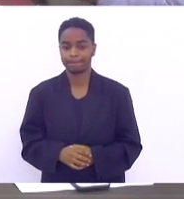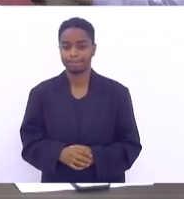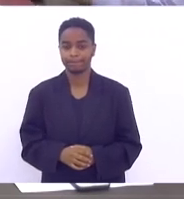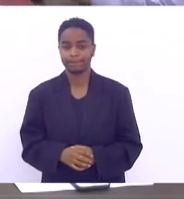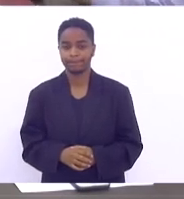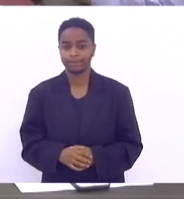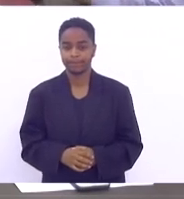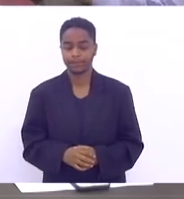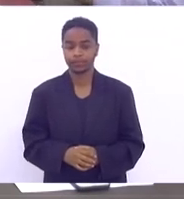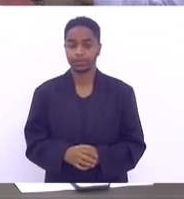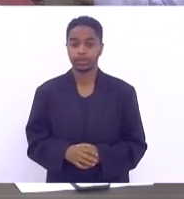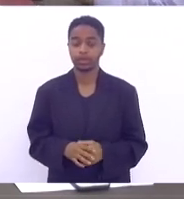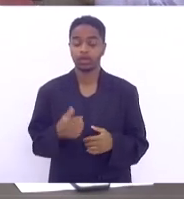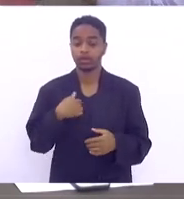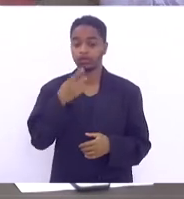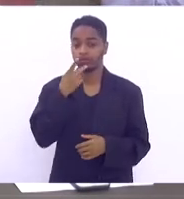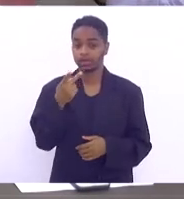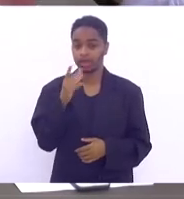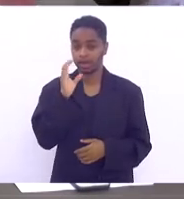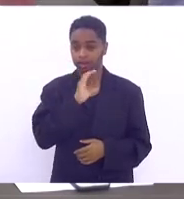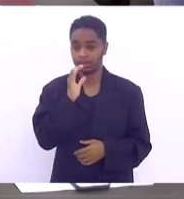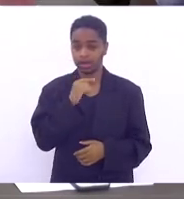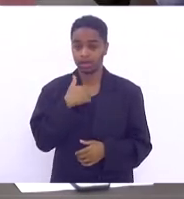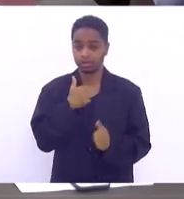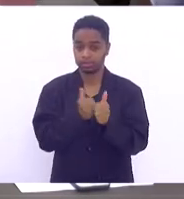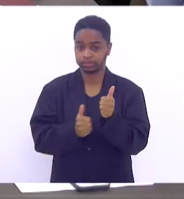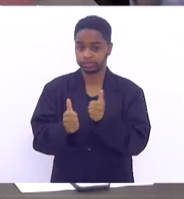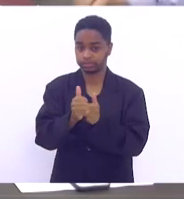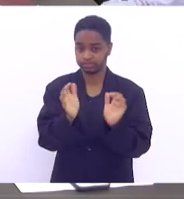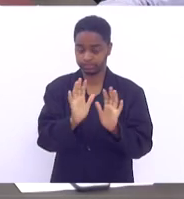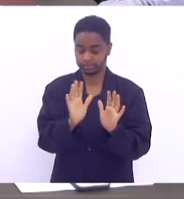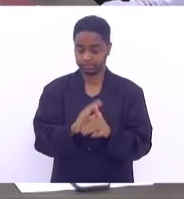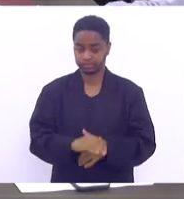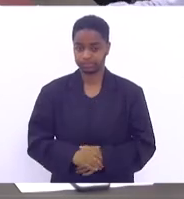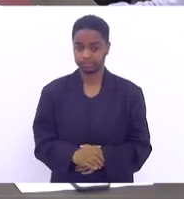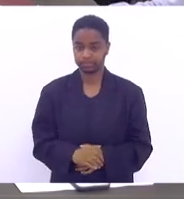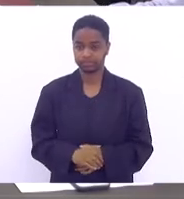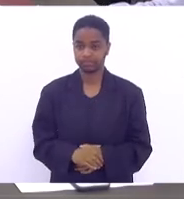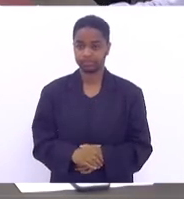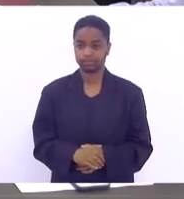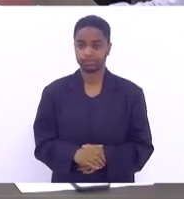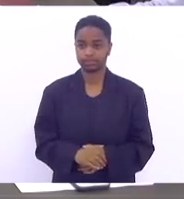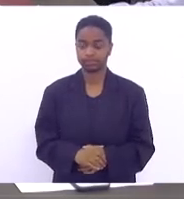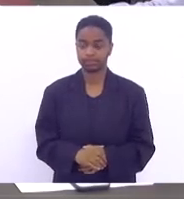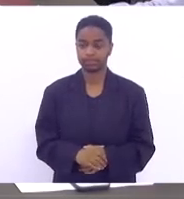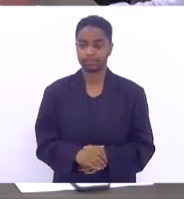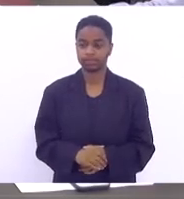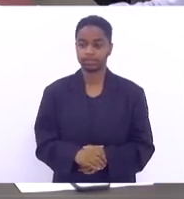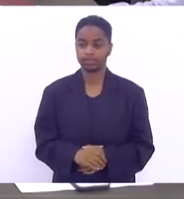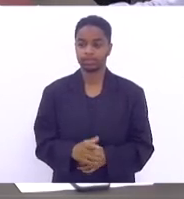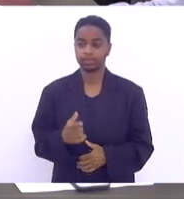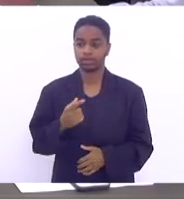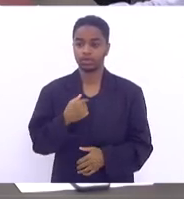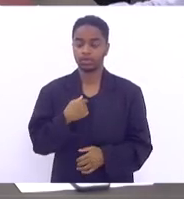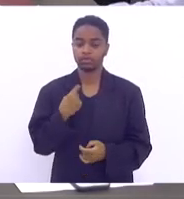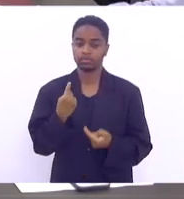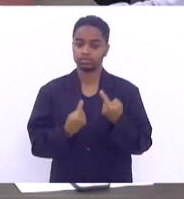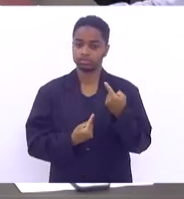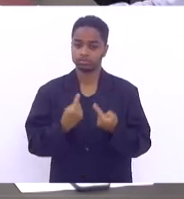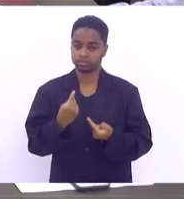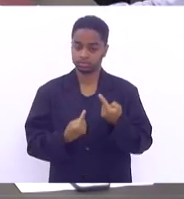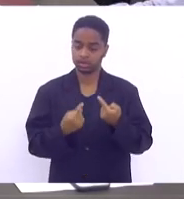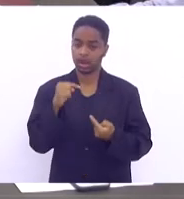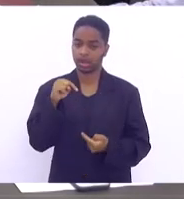Serafini. Presidente, serei breve, sem furar fila, hein? É o seguinte, acho que tem feito esse debate aqui inúmeras